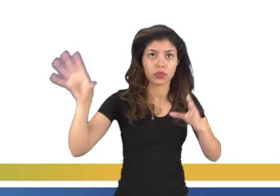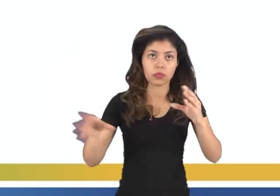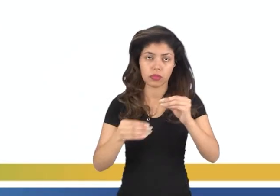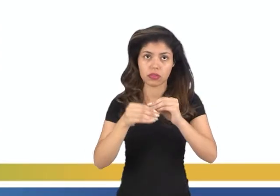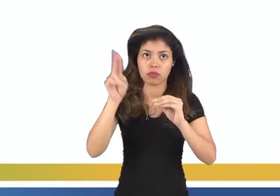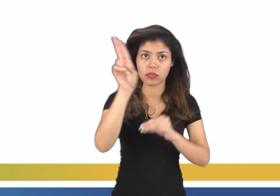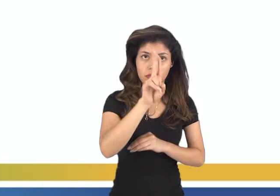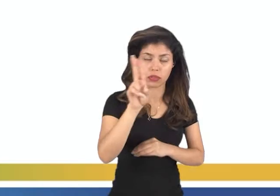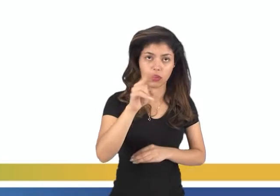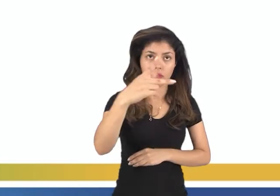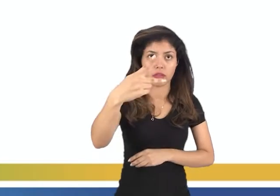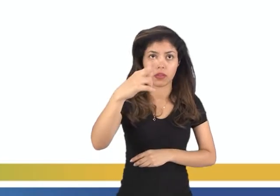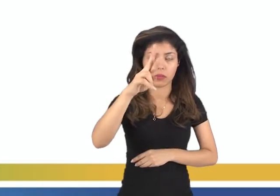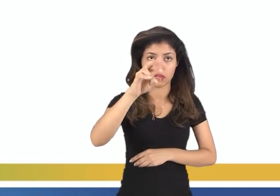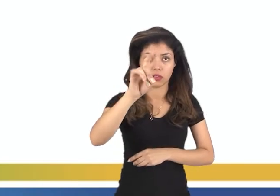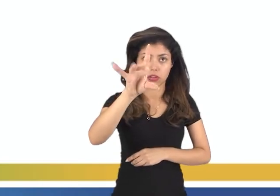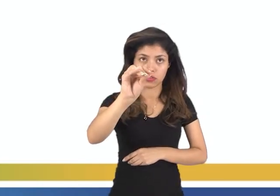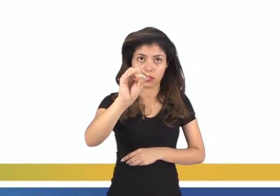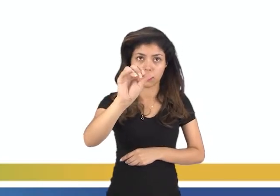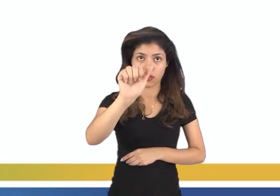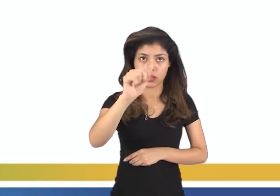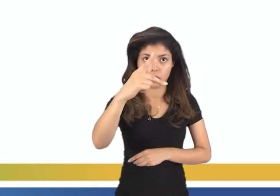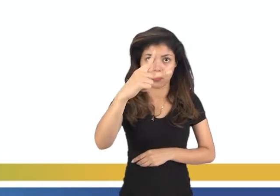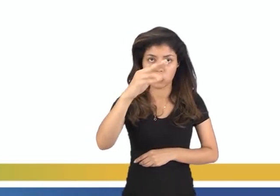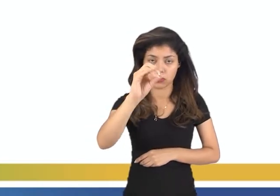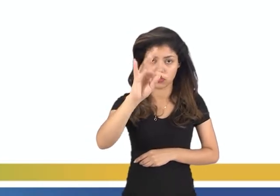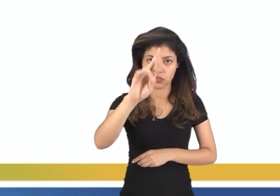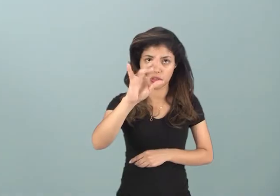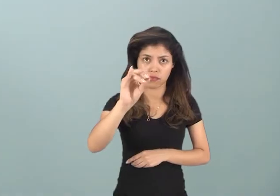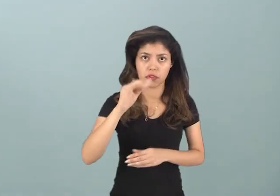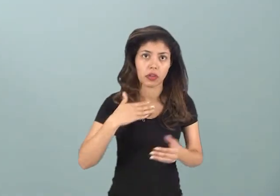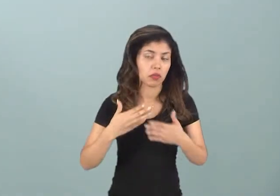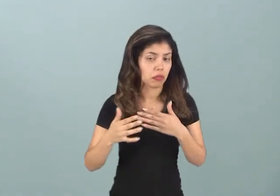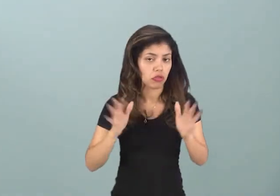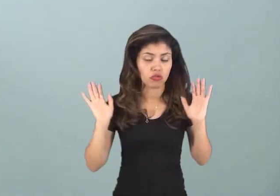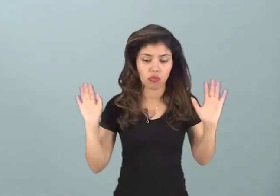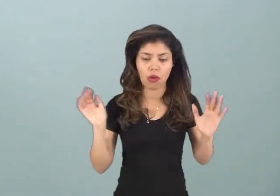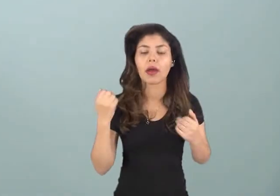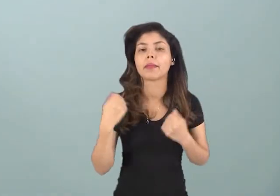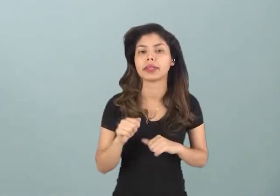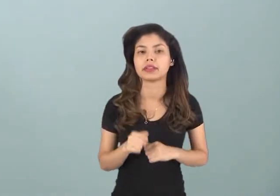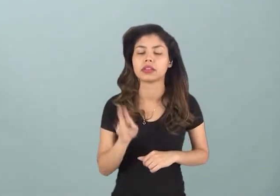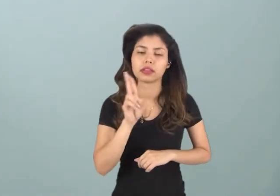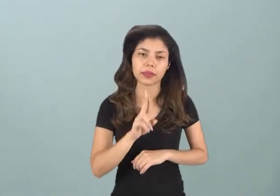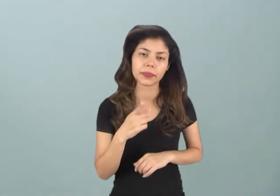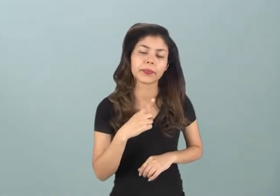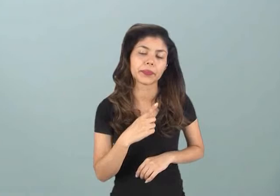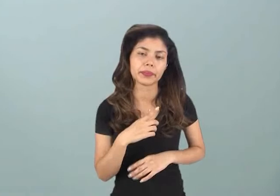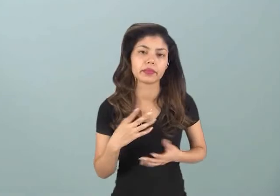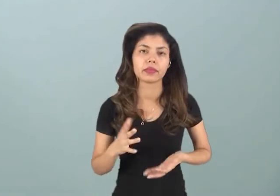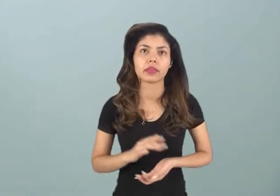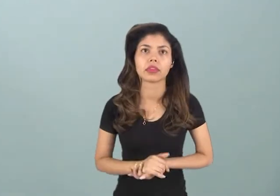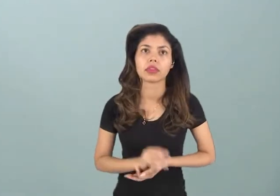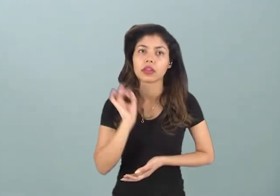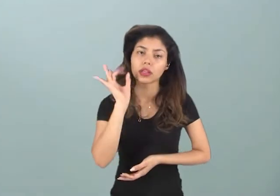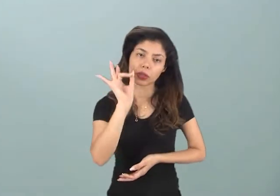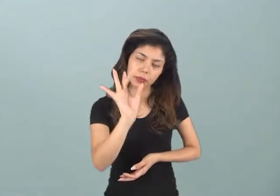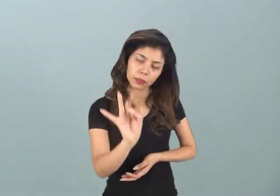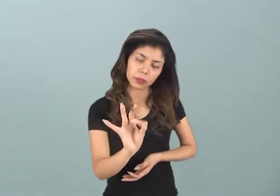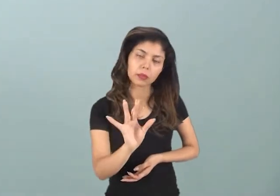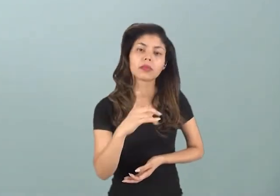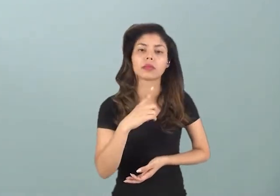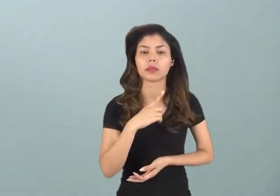nominal, predicativa e apositiva, dependendo da função que elas vão exercer, tá bom? Então, cada uma delas exerce